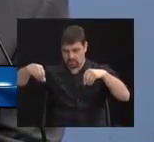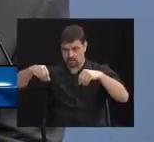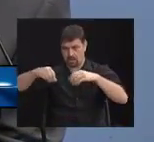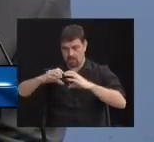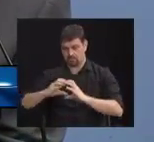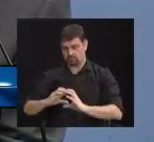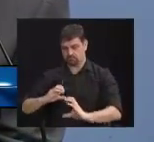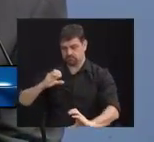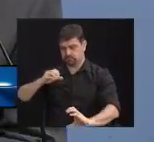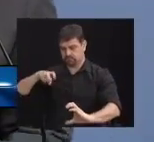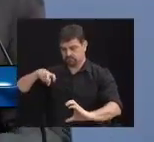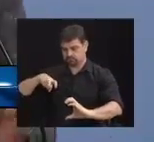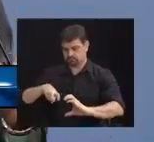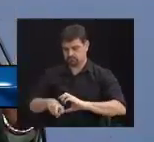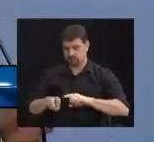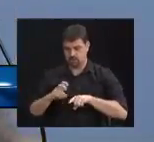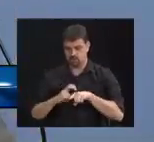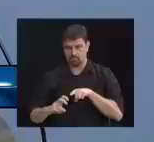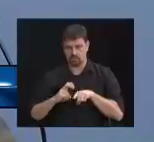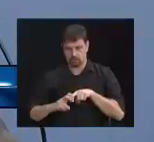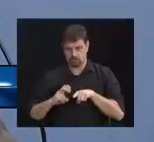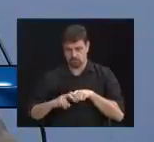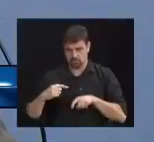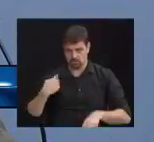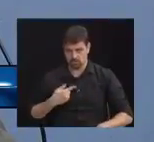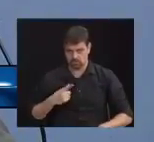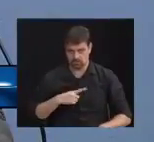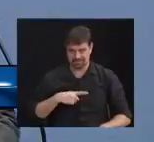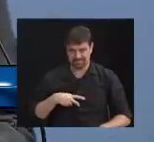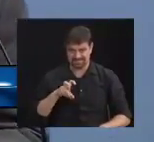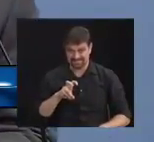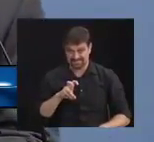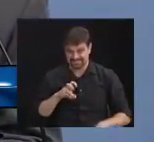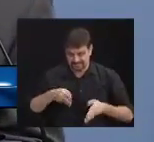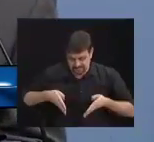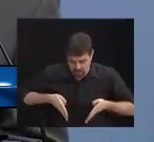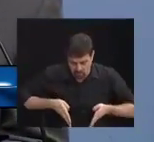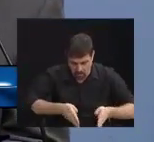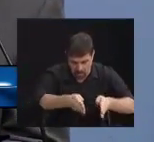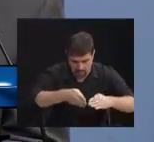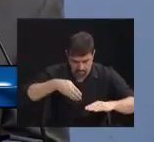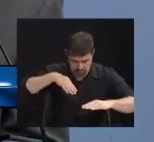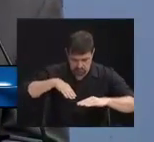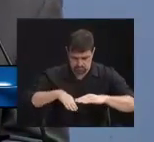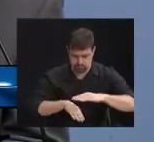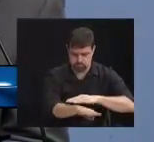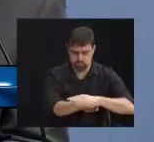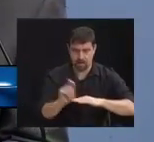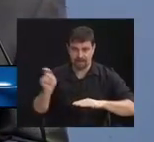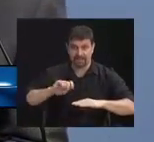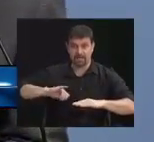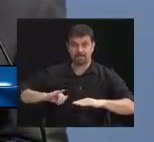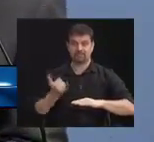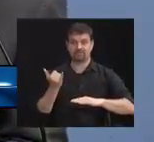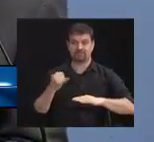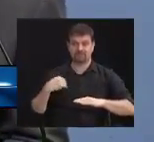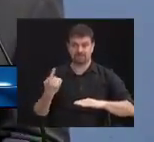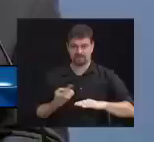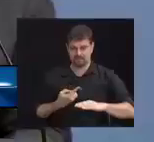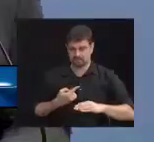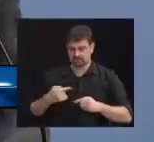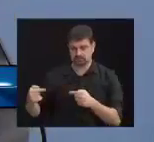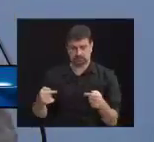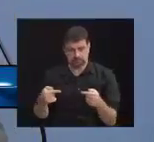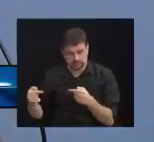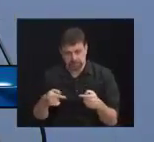temos aqui 5 malhas ferroviárias que cortam a cidade, que podem ser aproveitadas. E nós não fazemos essa discussão.